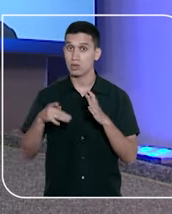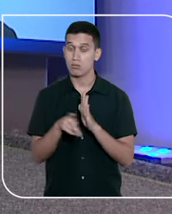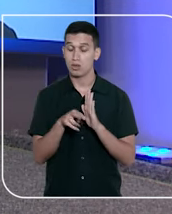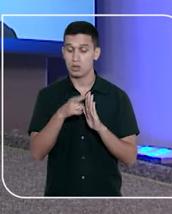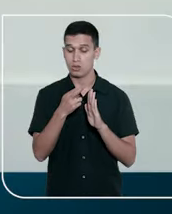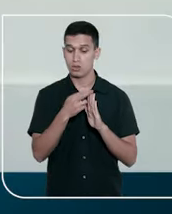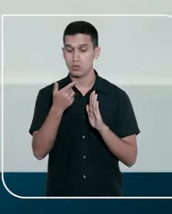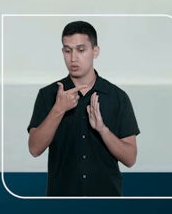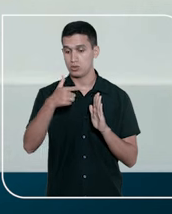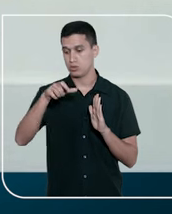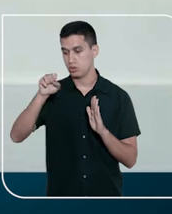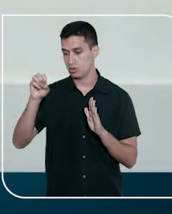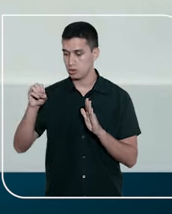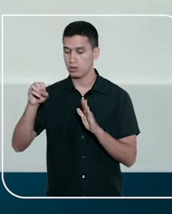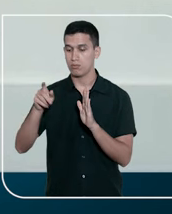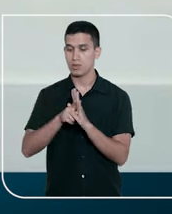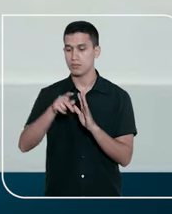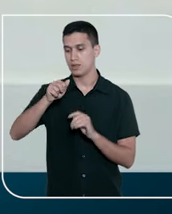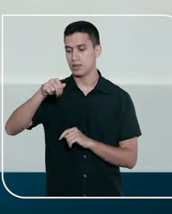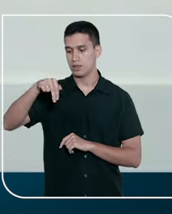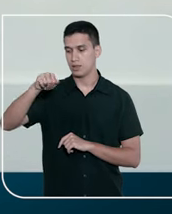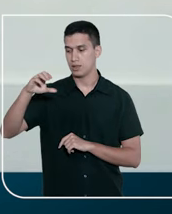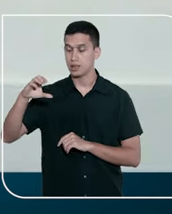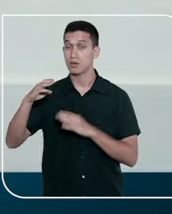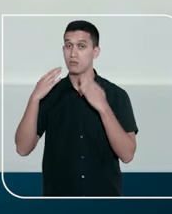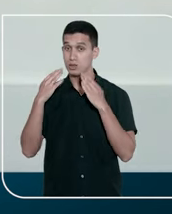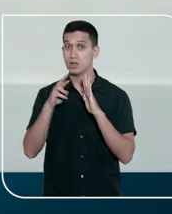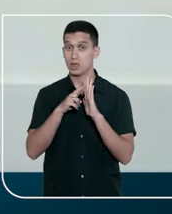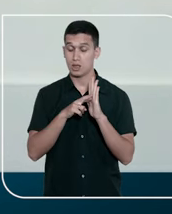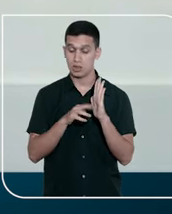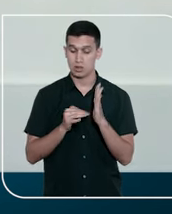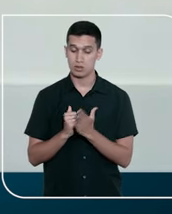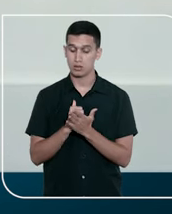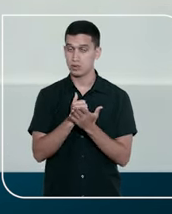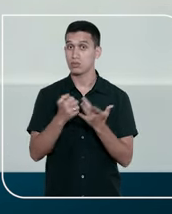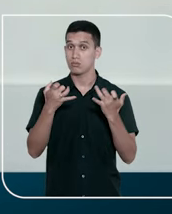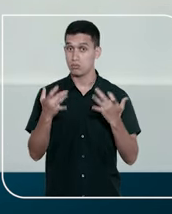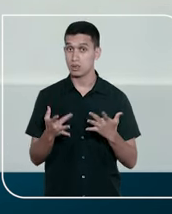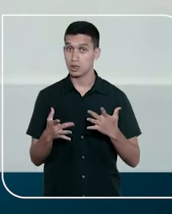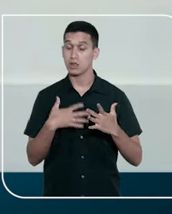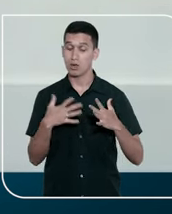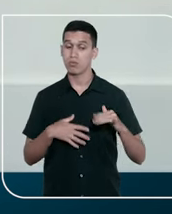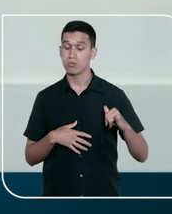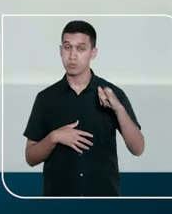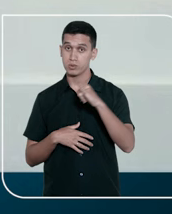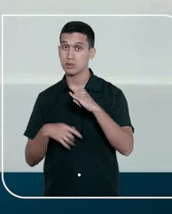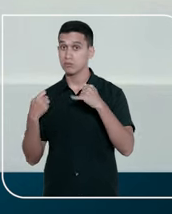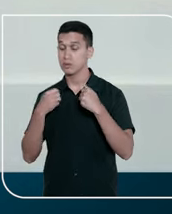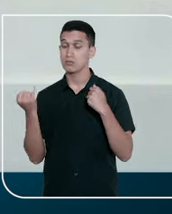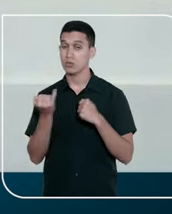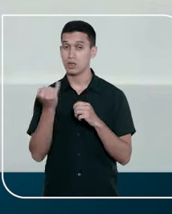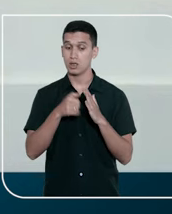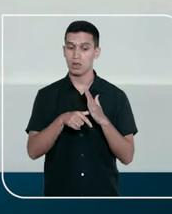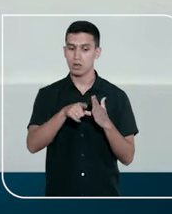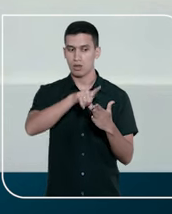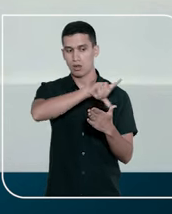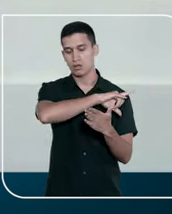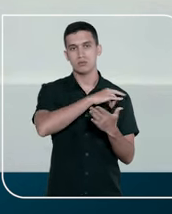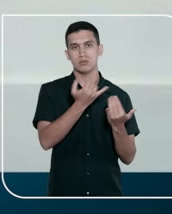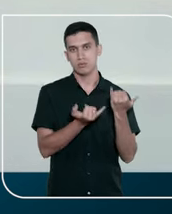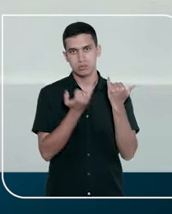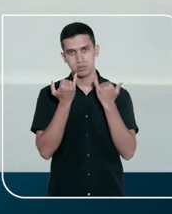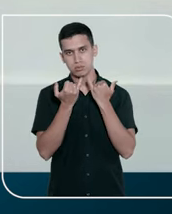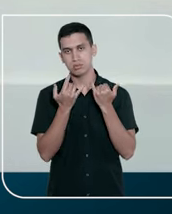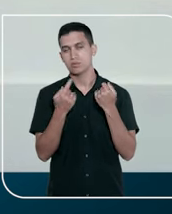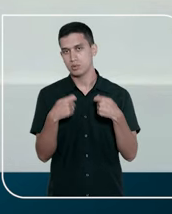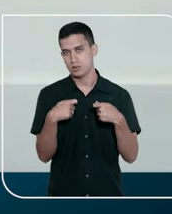da ANAC, que traz as regras para isso, e para a companhia aérea é muito importante a antecedência nessa informação, exatamente para